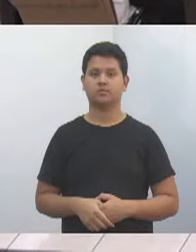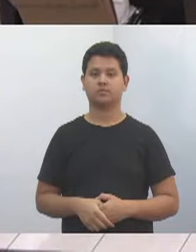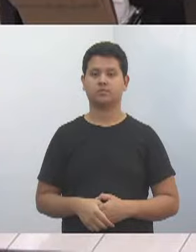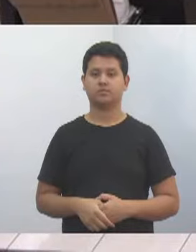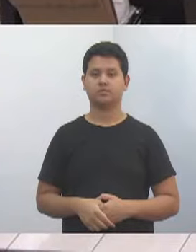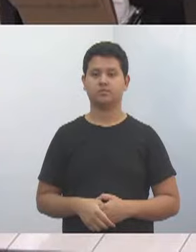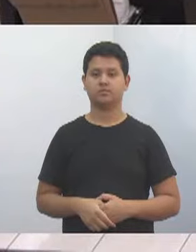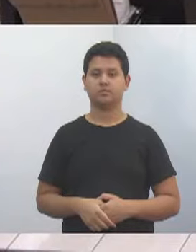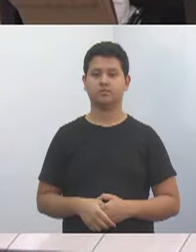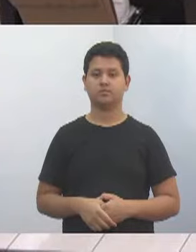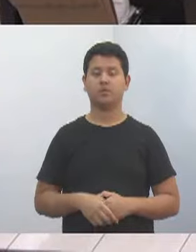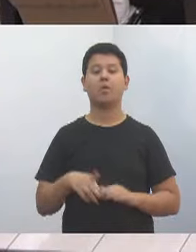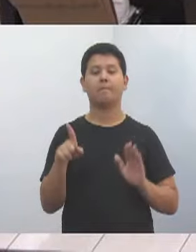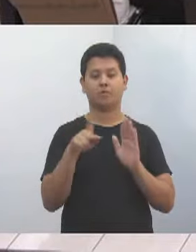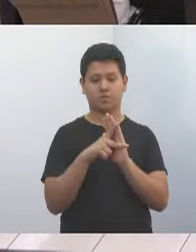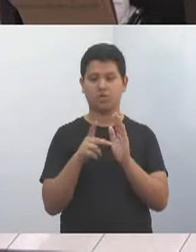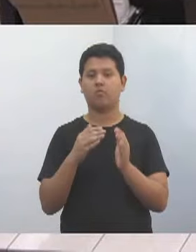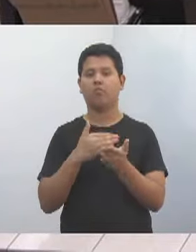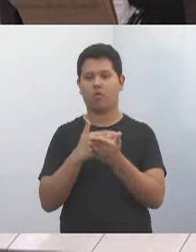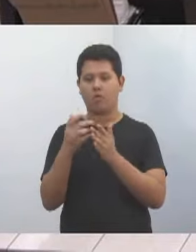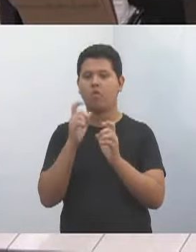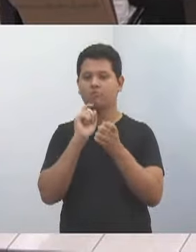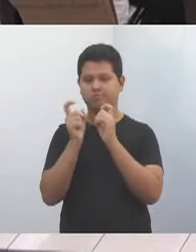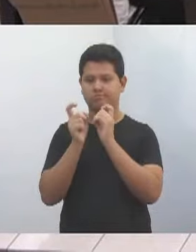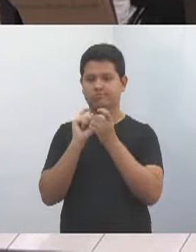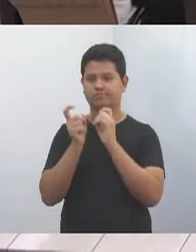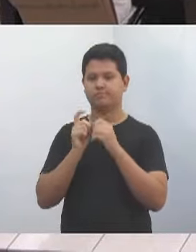O projeto continua em discussão.